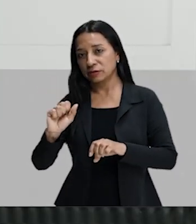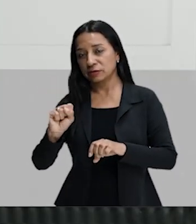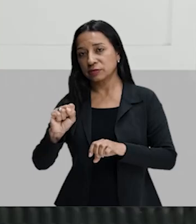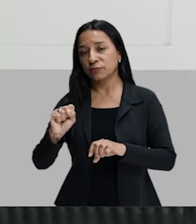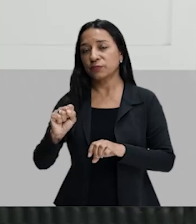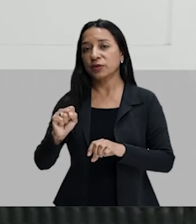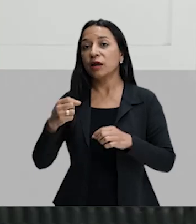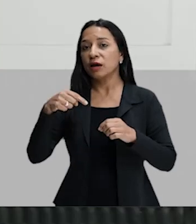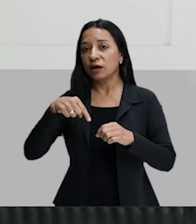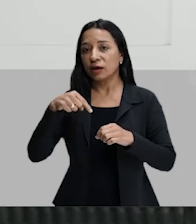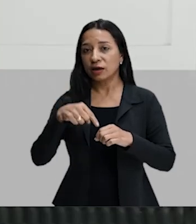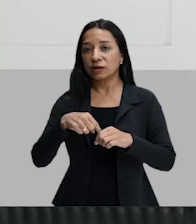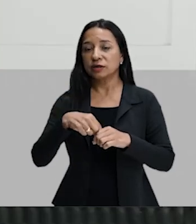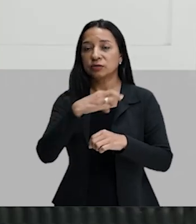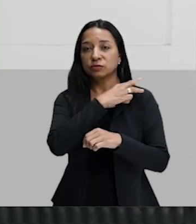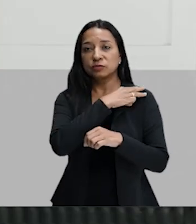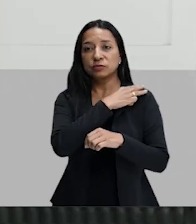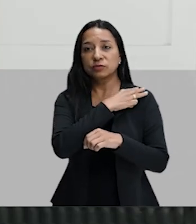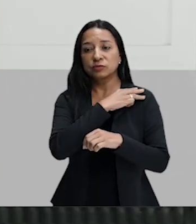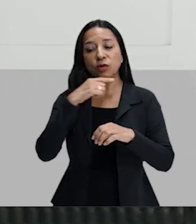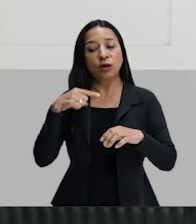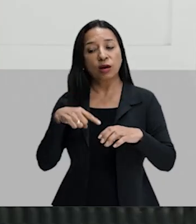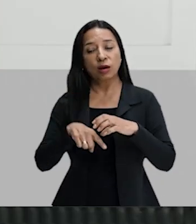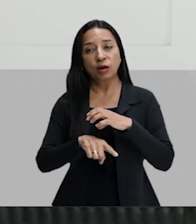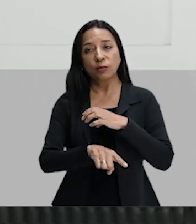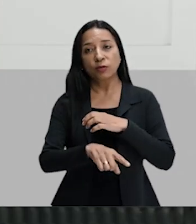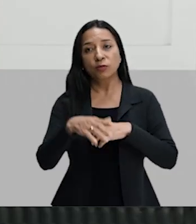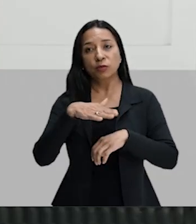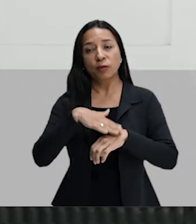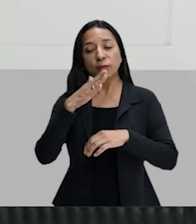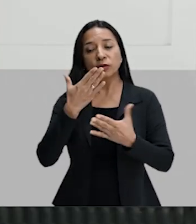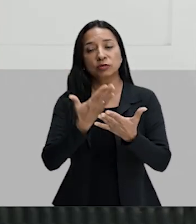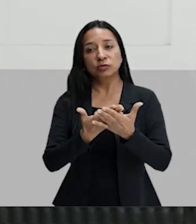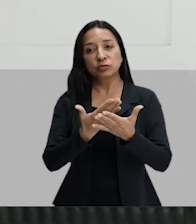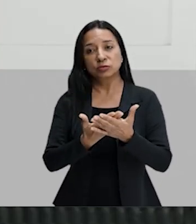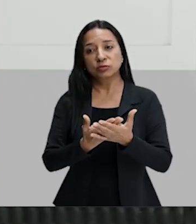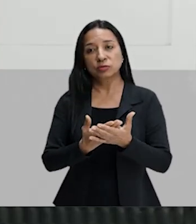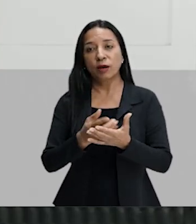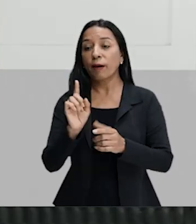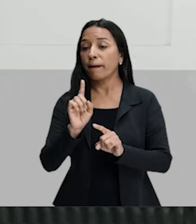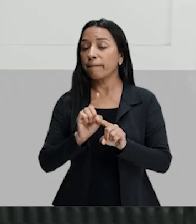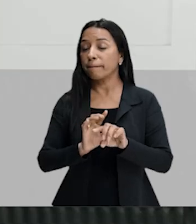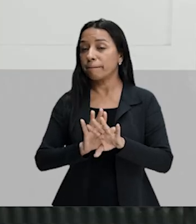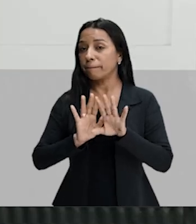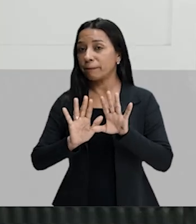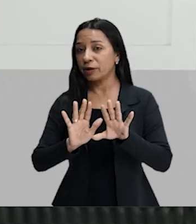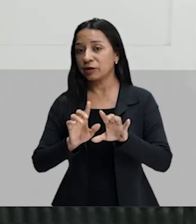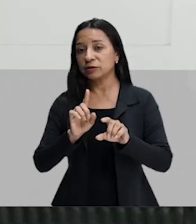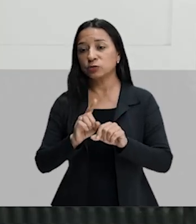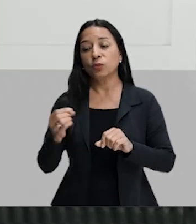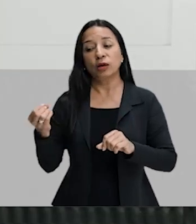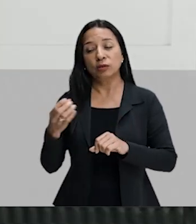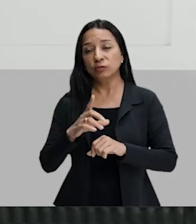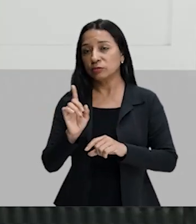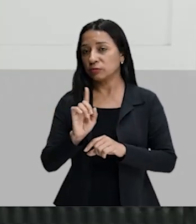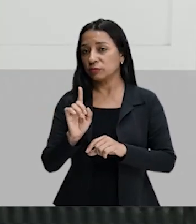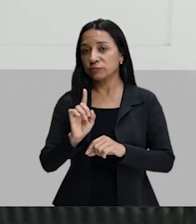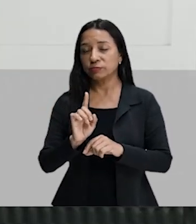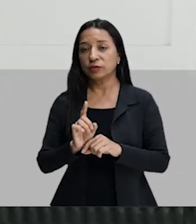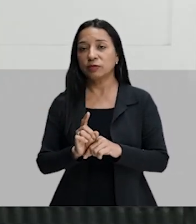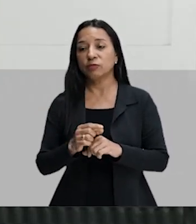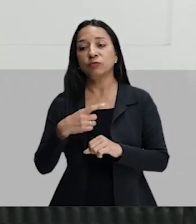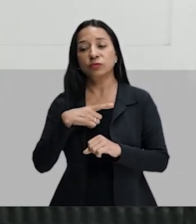estudo, mas isso é algo que não é muita novidade para o aluno do ensino médio, porque ele já tem essa base lá do ensino